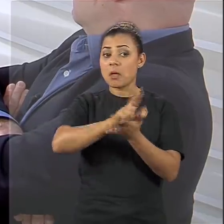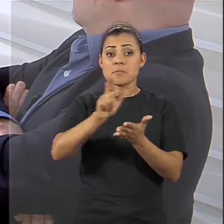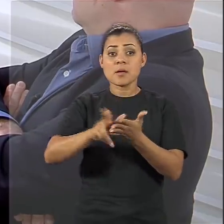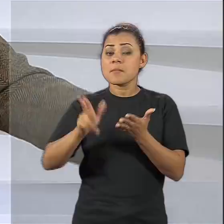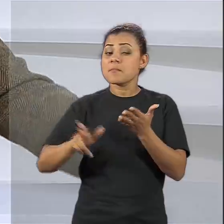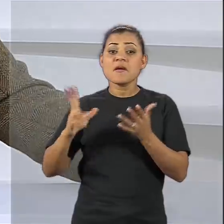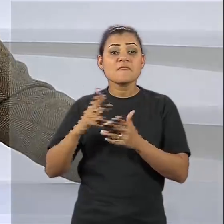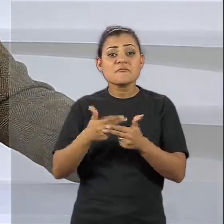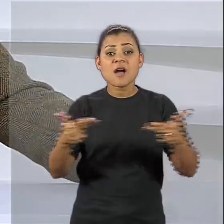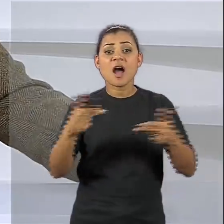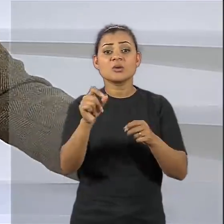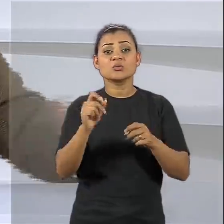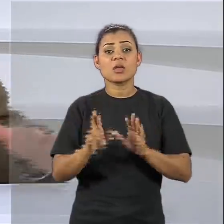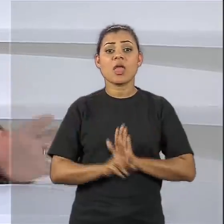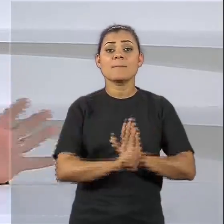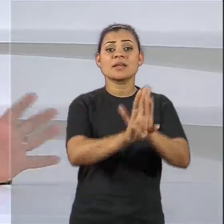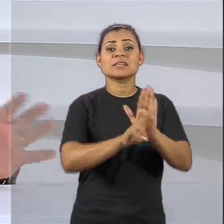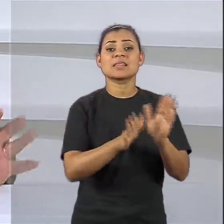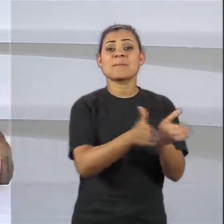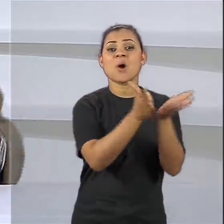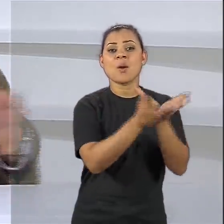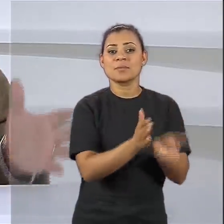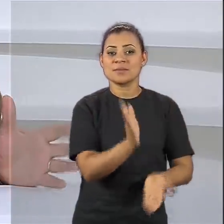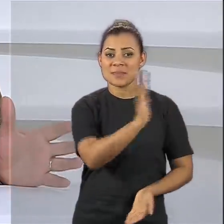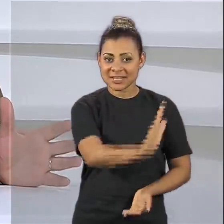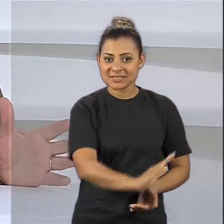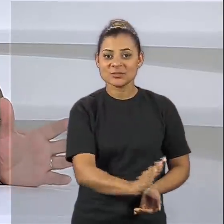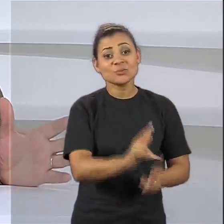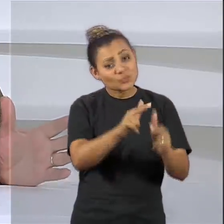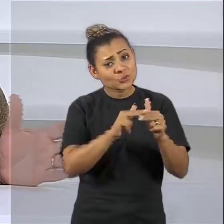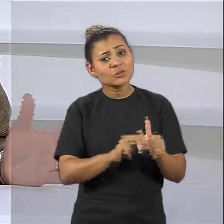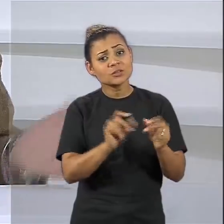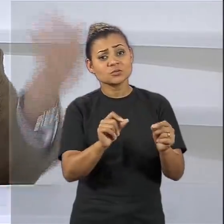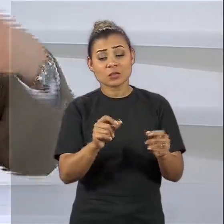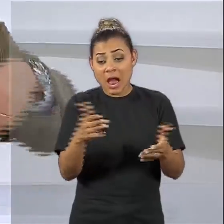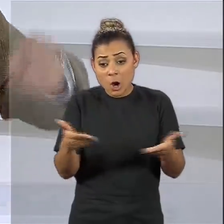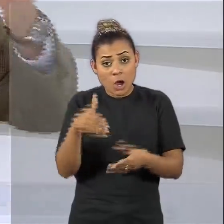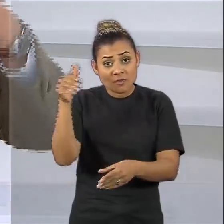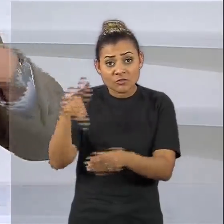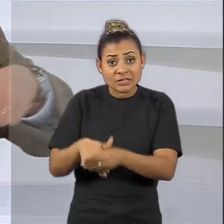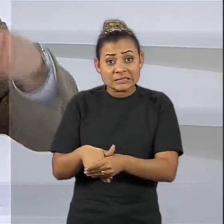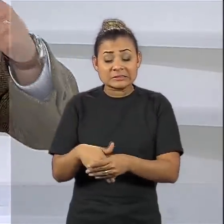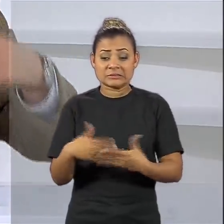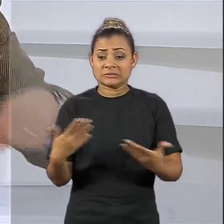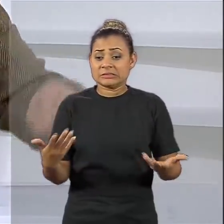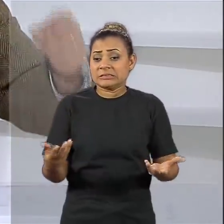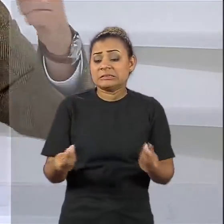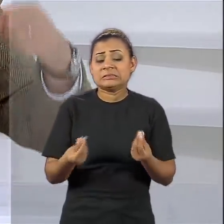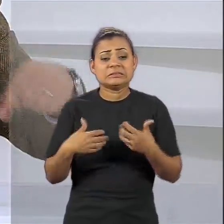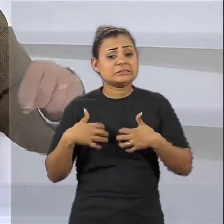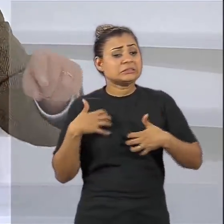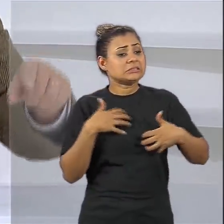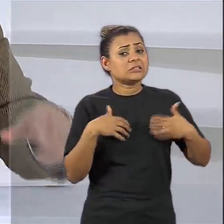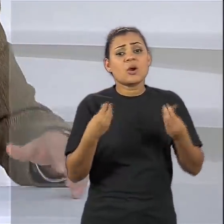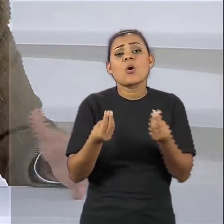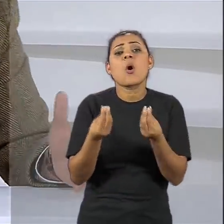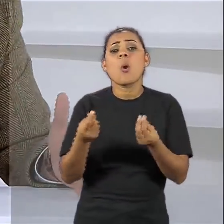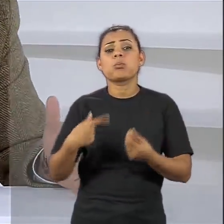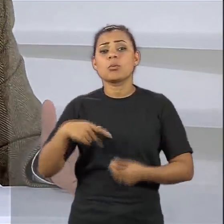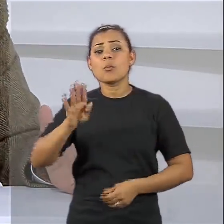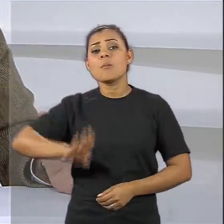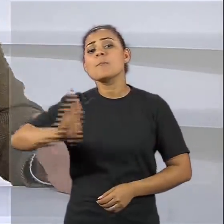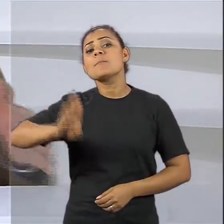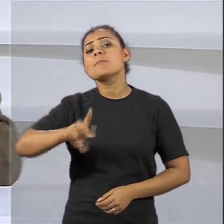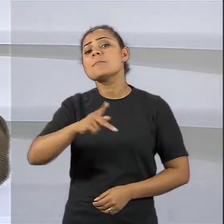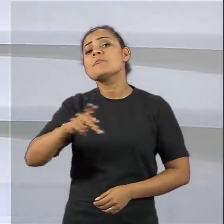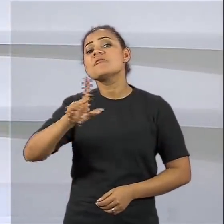ali em quem representa os pobres no Brasil. Então eu acho que a eleição está todo mundo perdido, como é que eu vou construir um discurso que seja capaz de